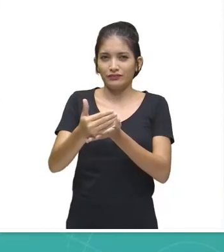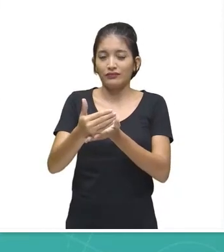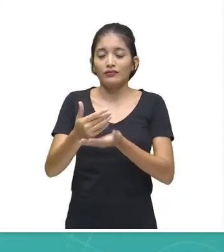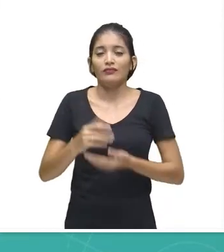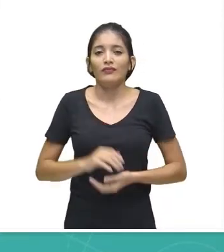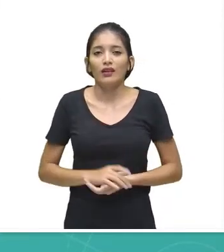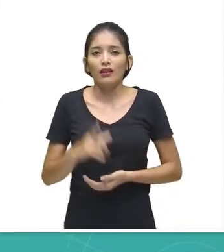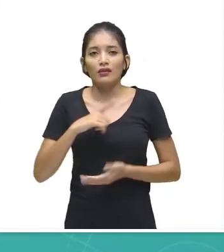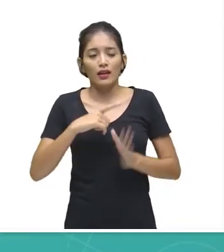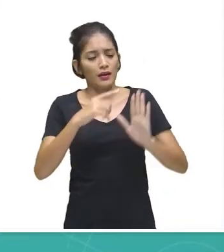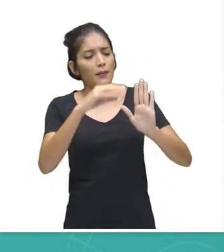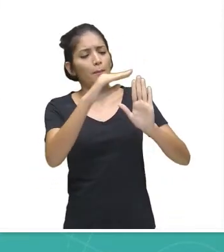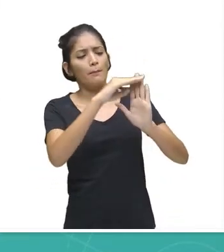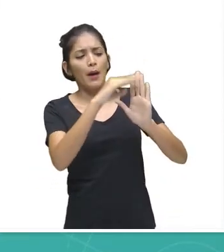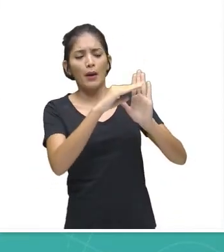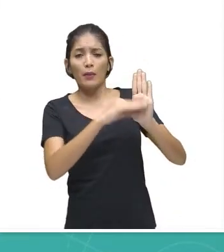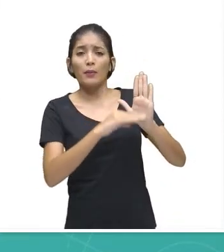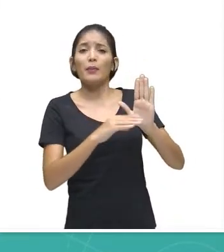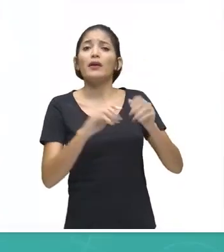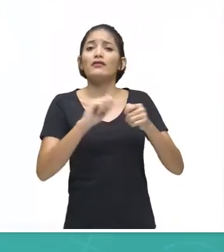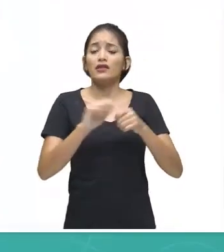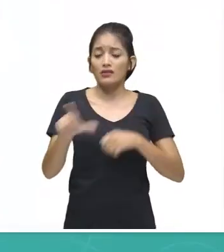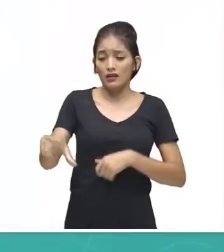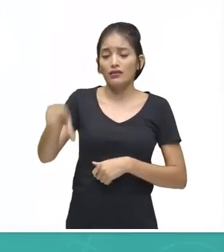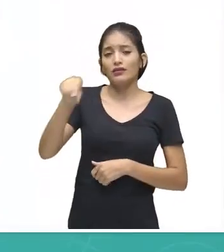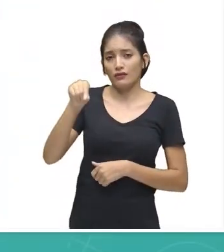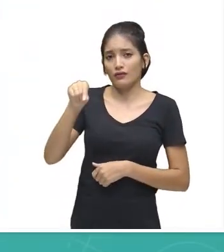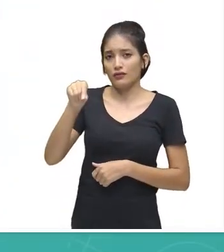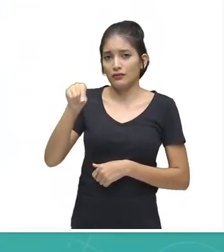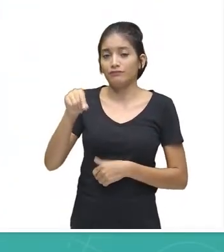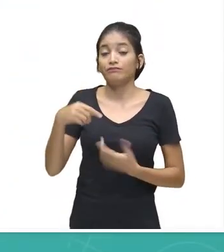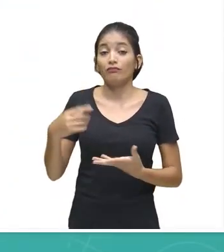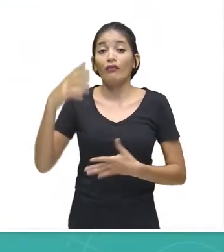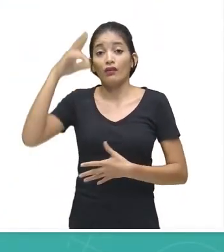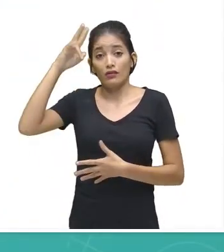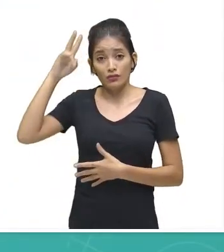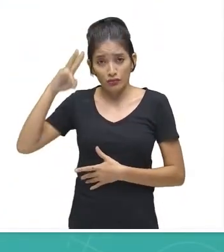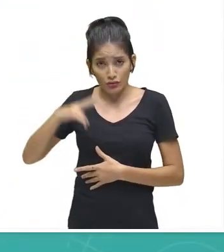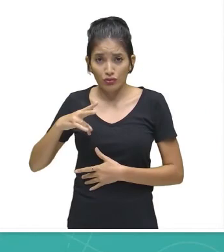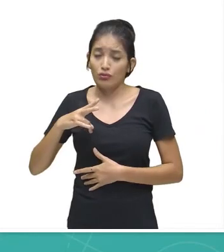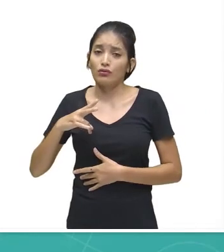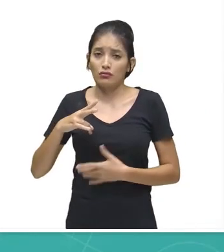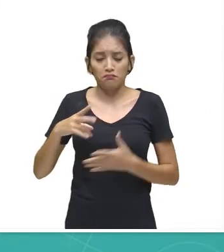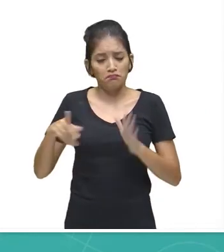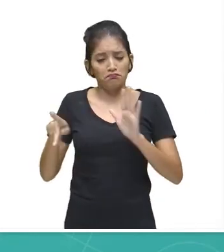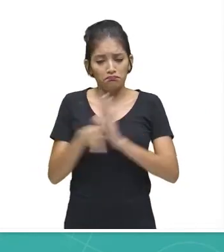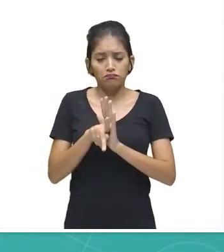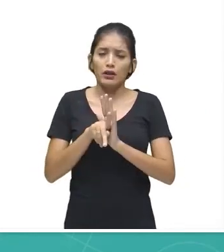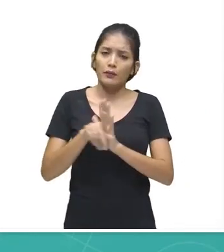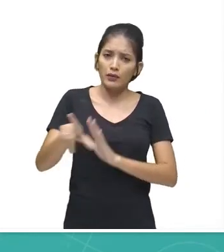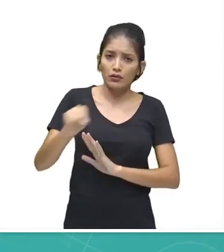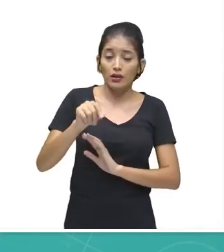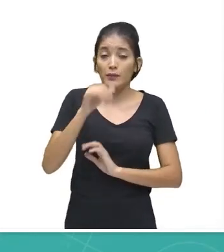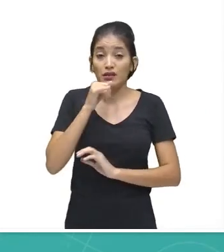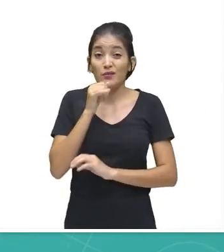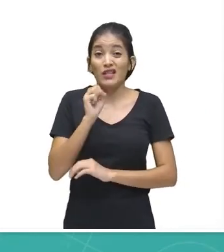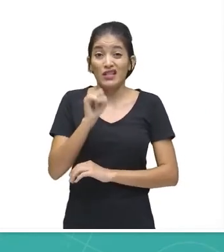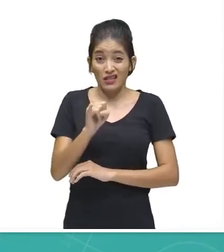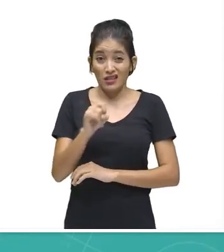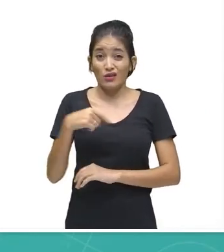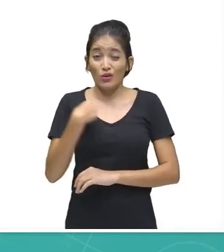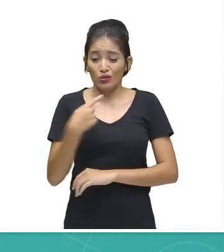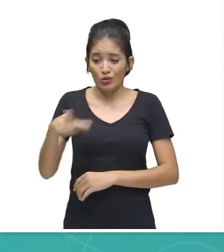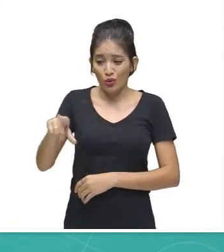temos critérios para fazer essas escolhas. Essa história é feita de escolhas. E se nós não